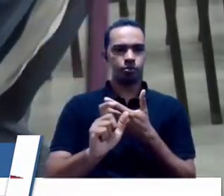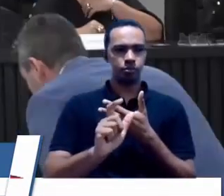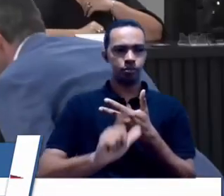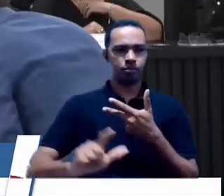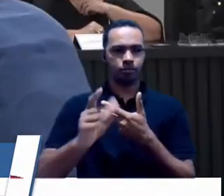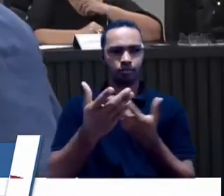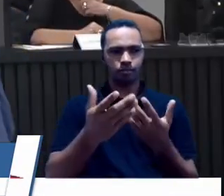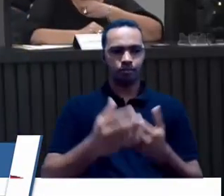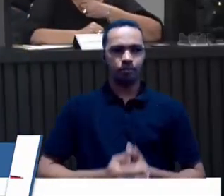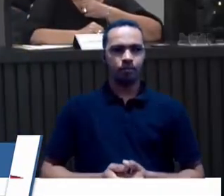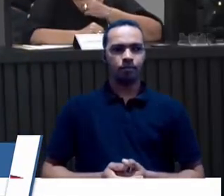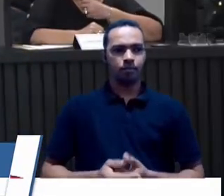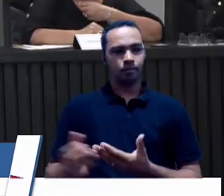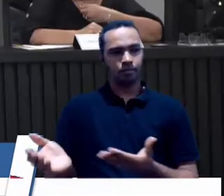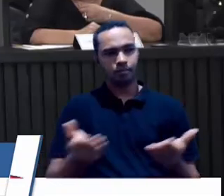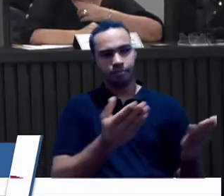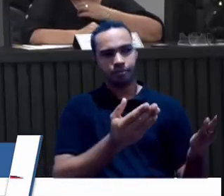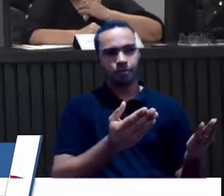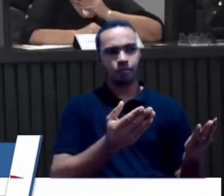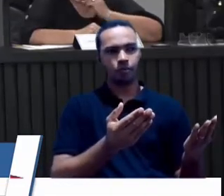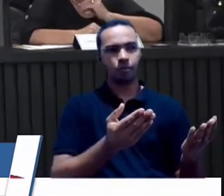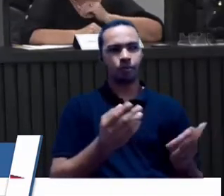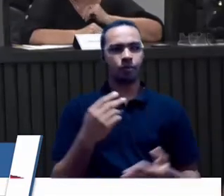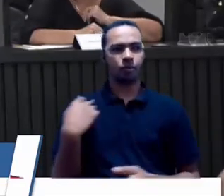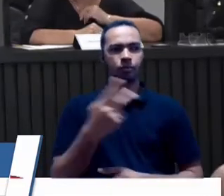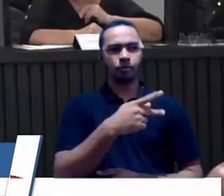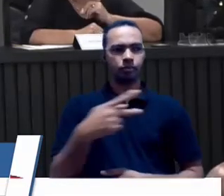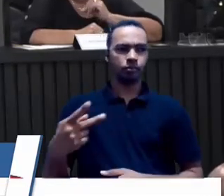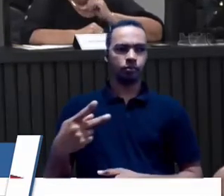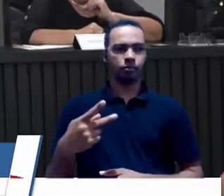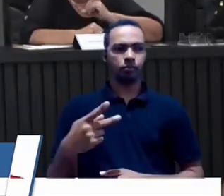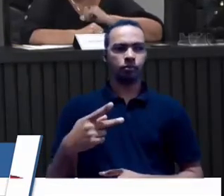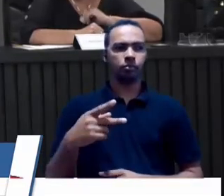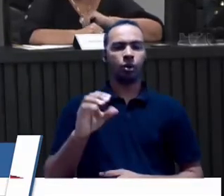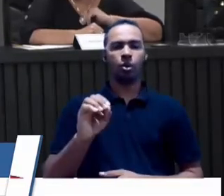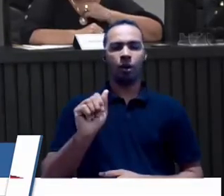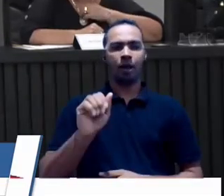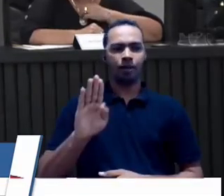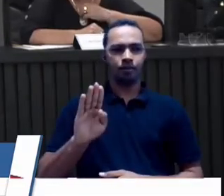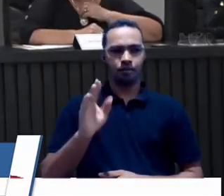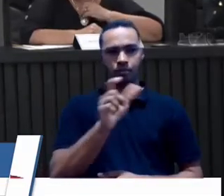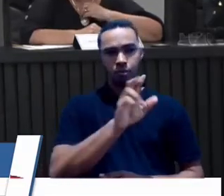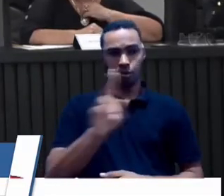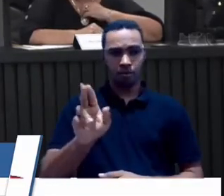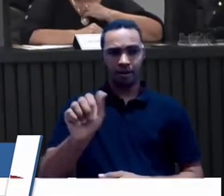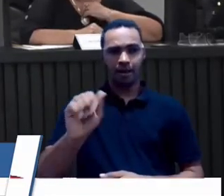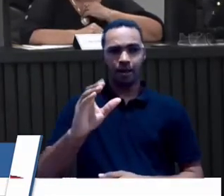Passo a palavra ao nosso presidente da subseção 13, doutor Assir.